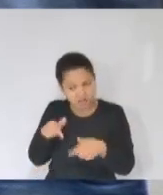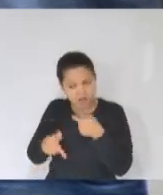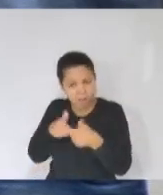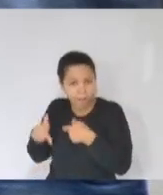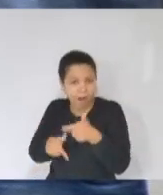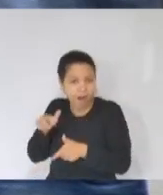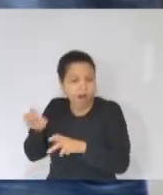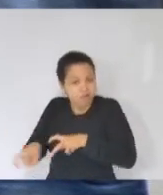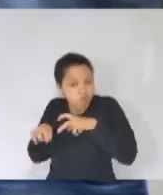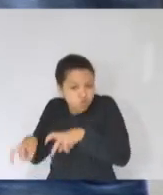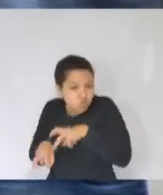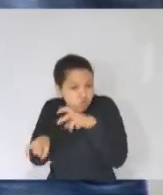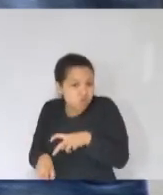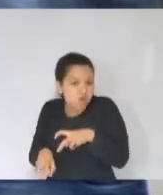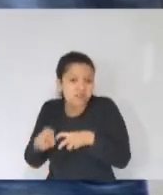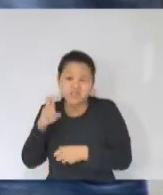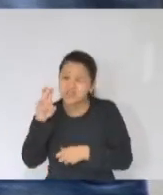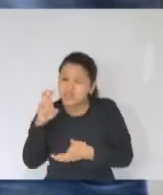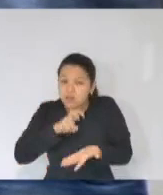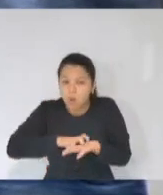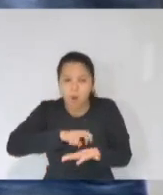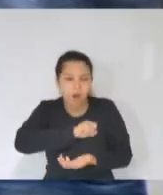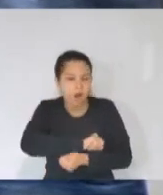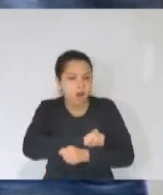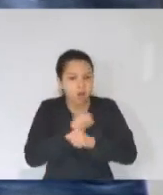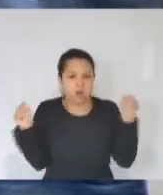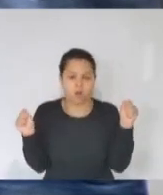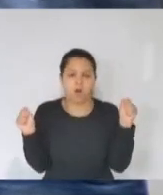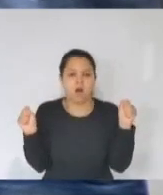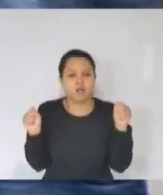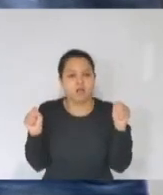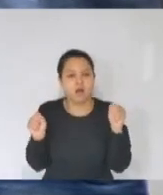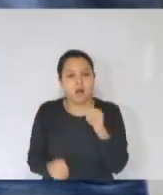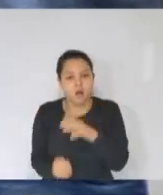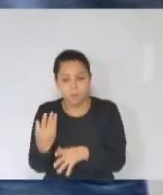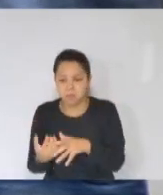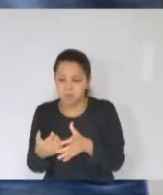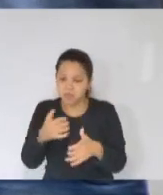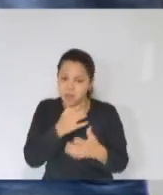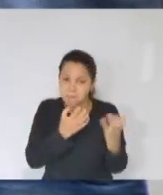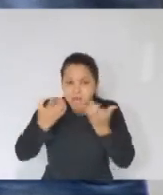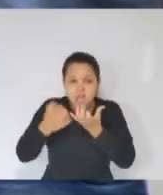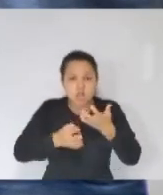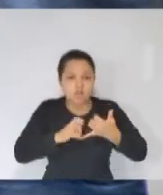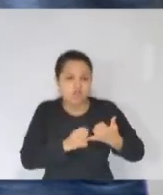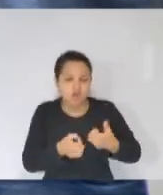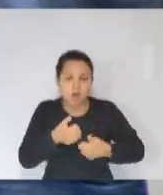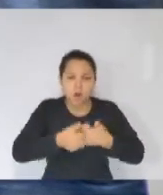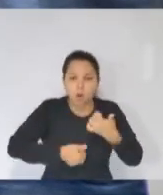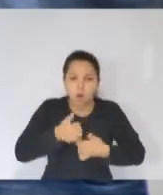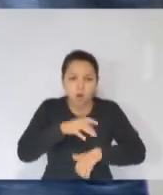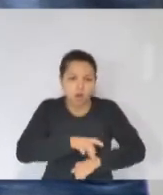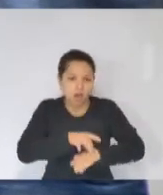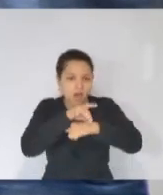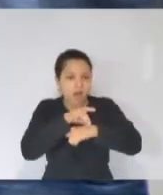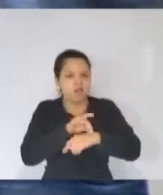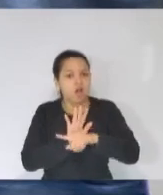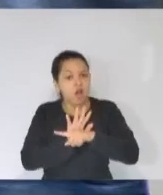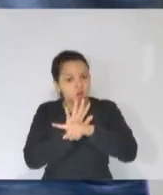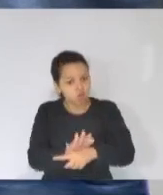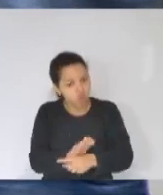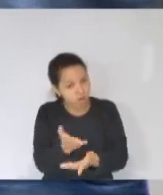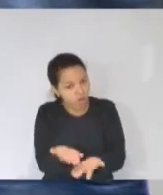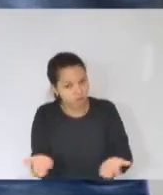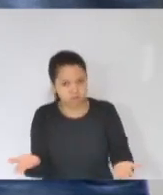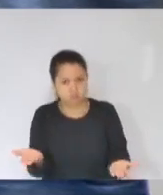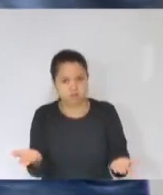leite, plantar o milho e produzir a carne para botar na geladeira desse pessoal. Então, estamos aqui